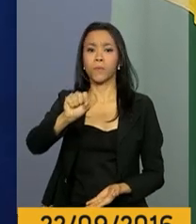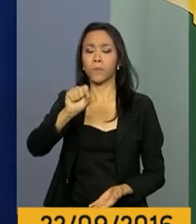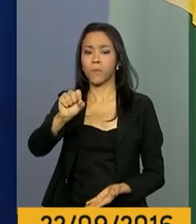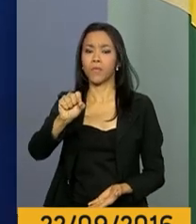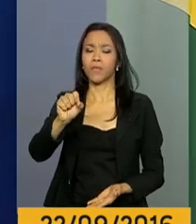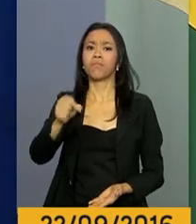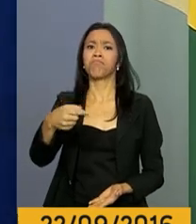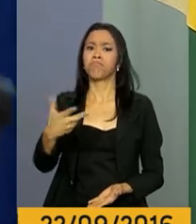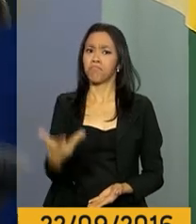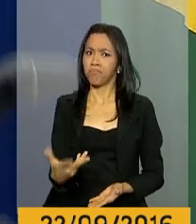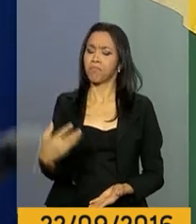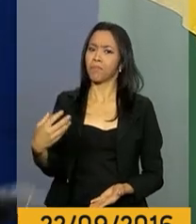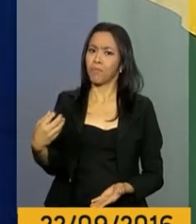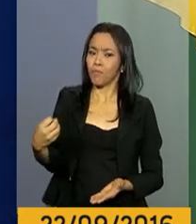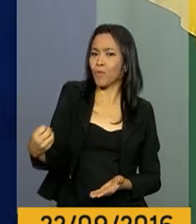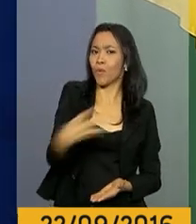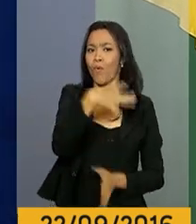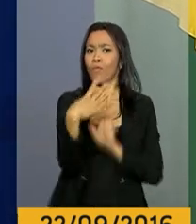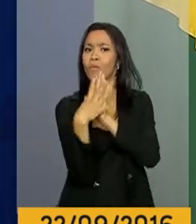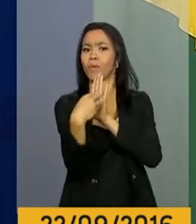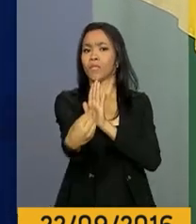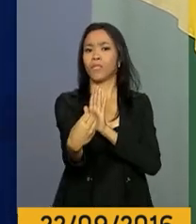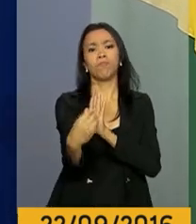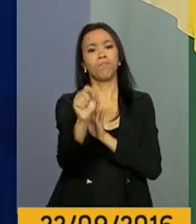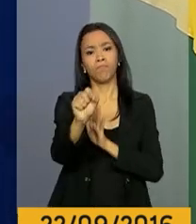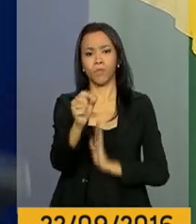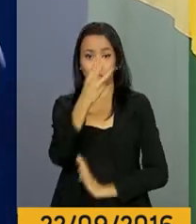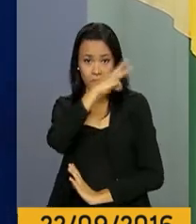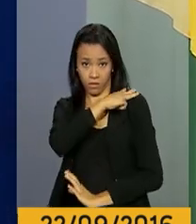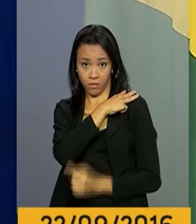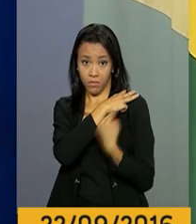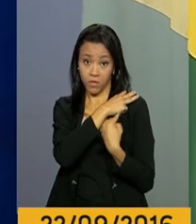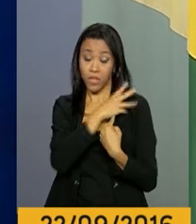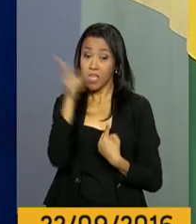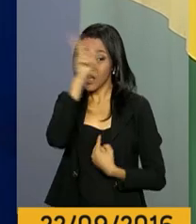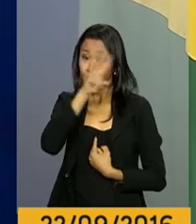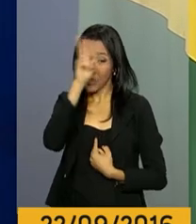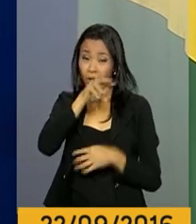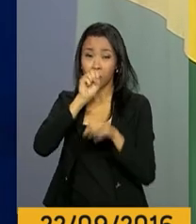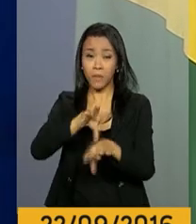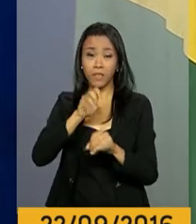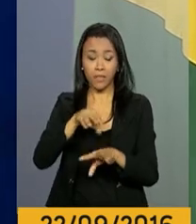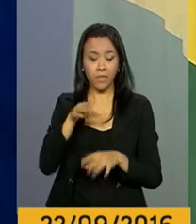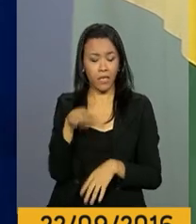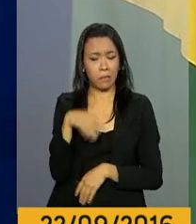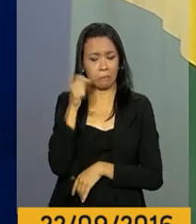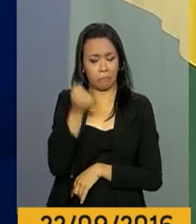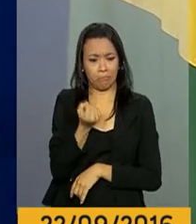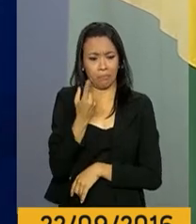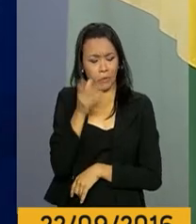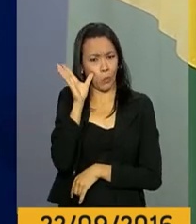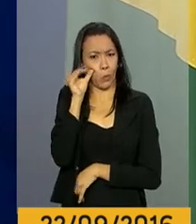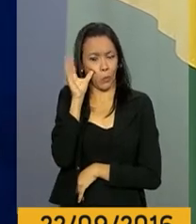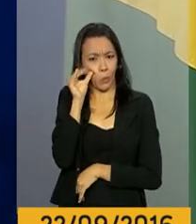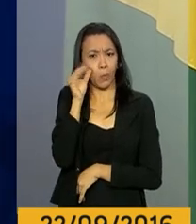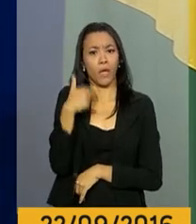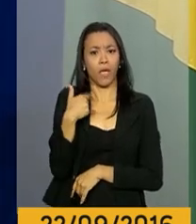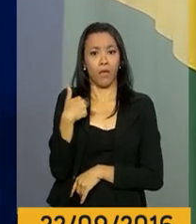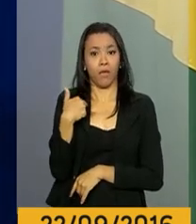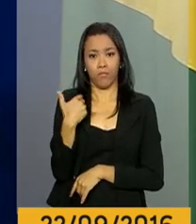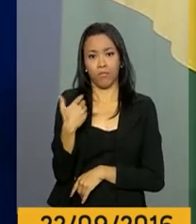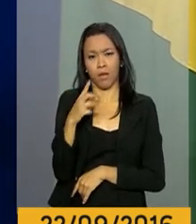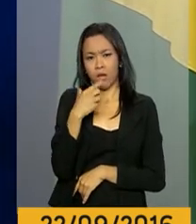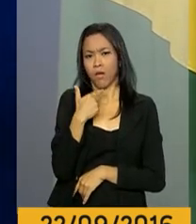inova o ensino médio e e a história da educação é uma coisa curiosa eu comentava há